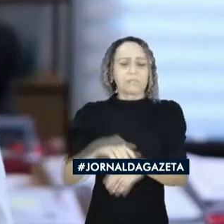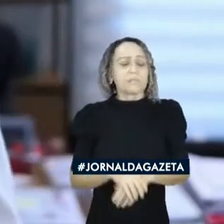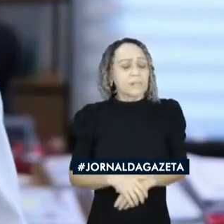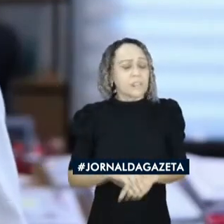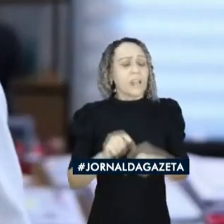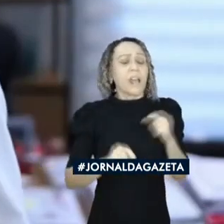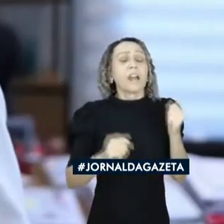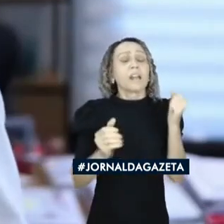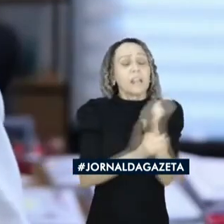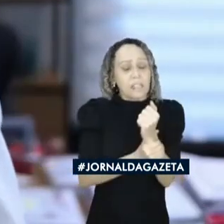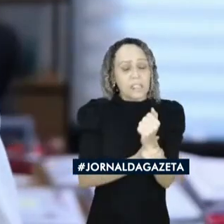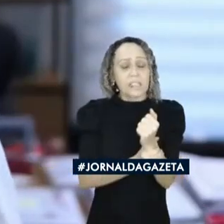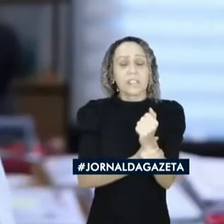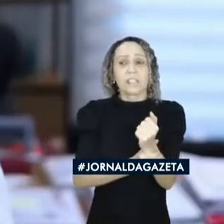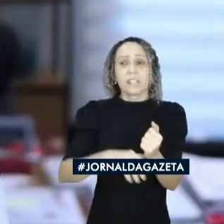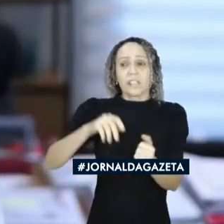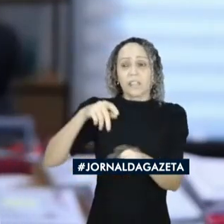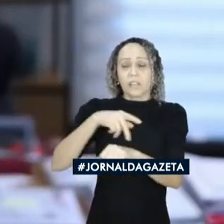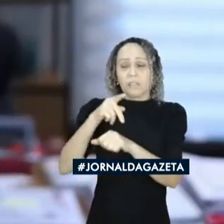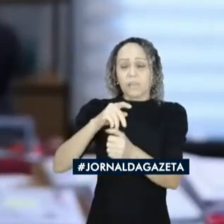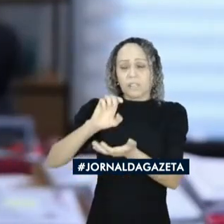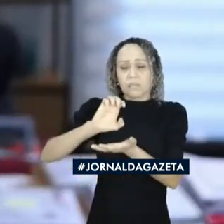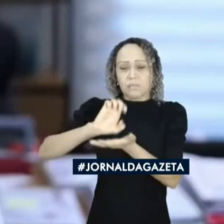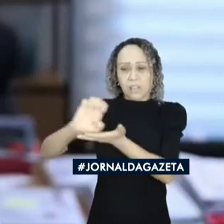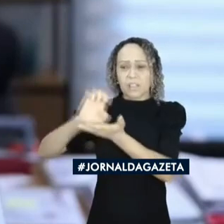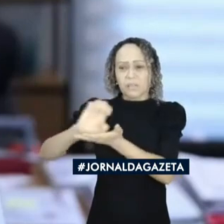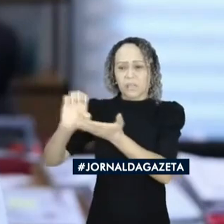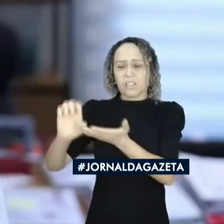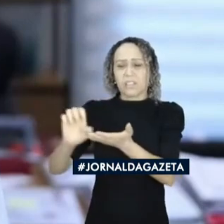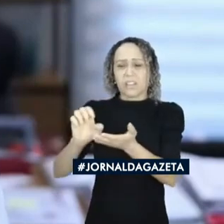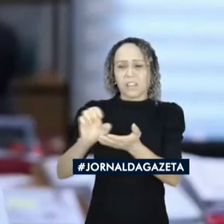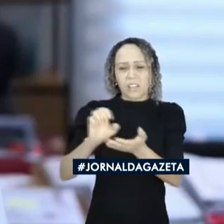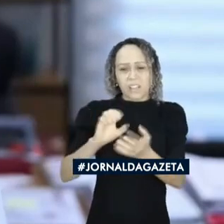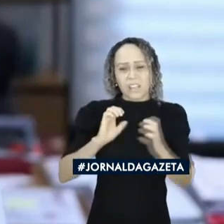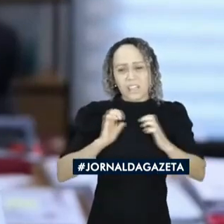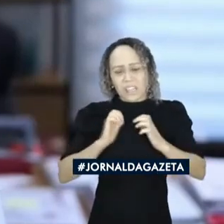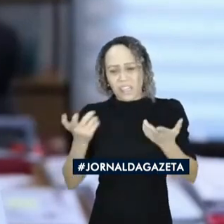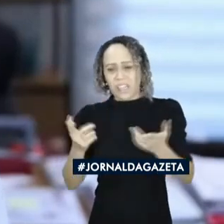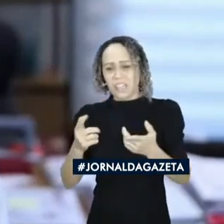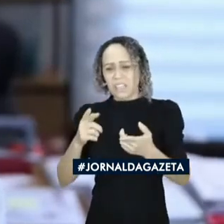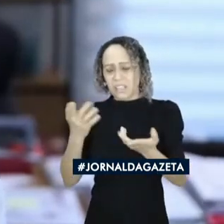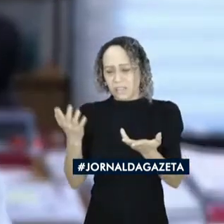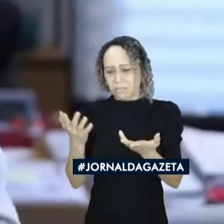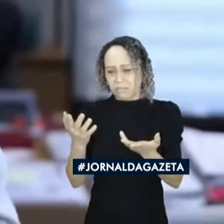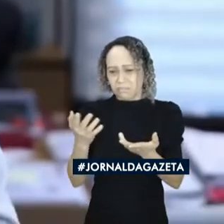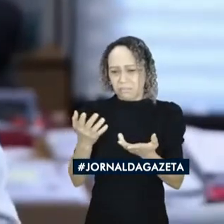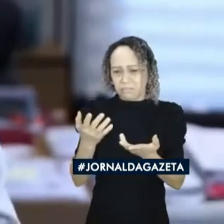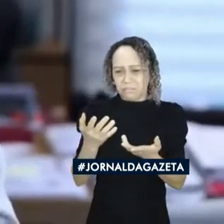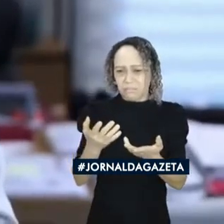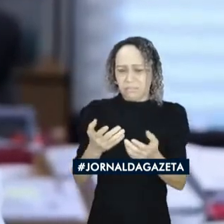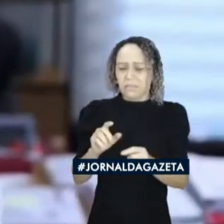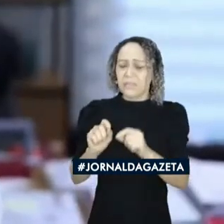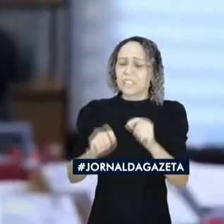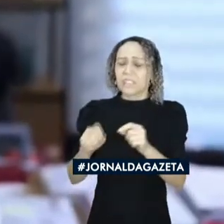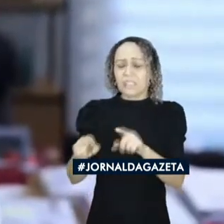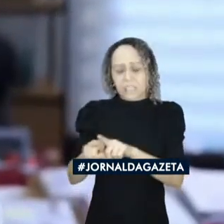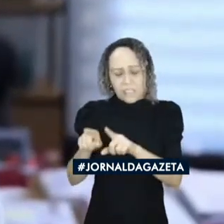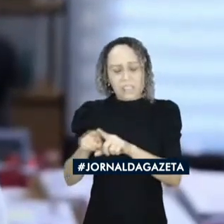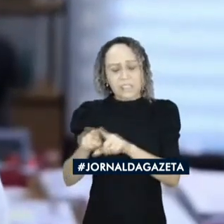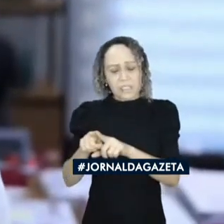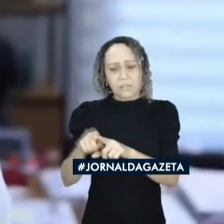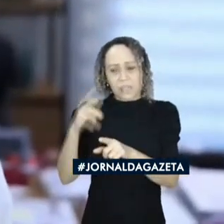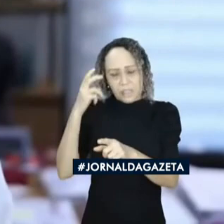exportar não apenas commodities, mas a gente vai exportar inteligência, vai exportar conhecimento. E por isso, para mim, a educação